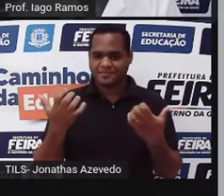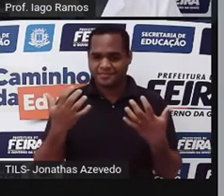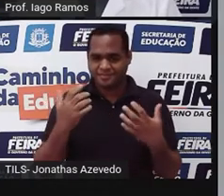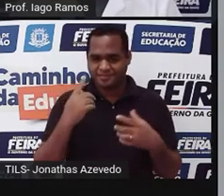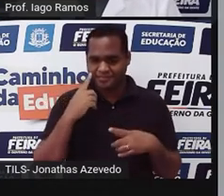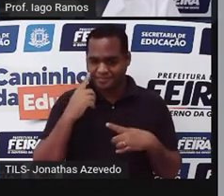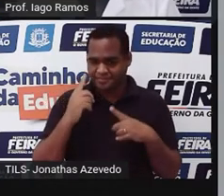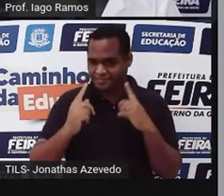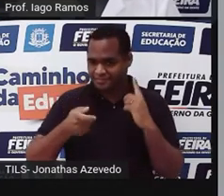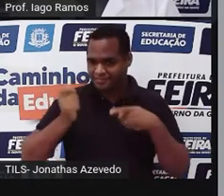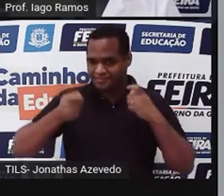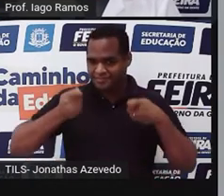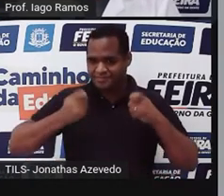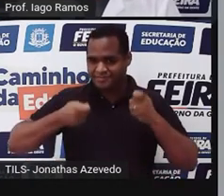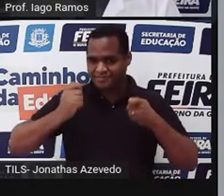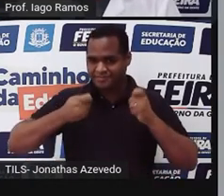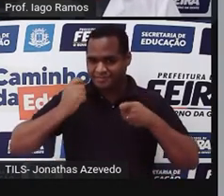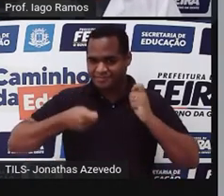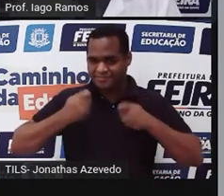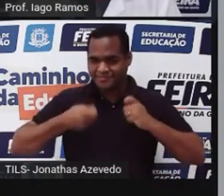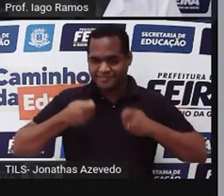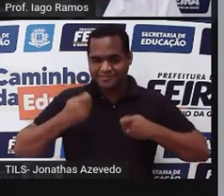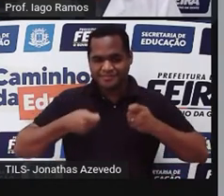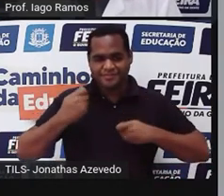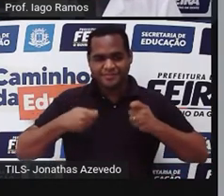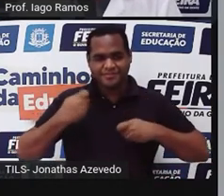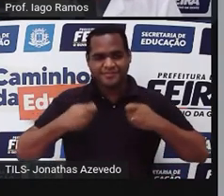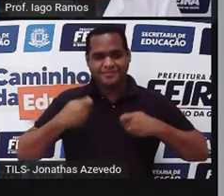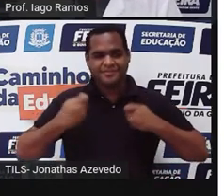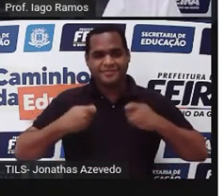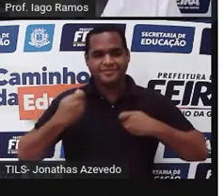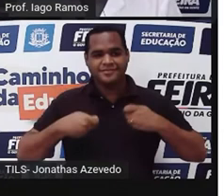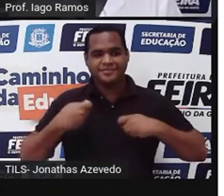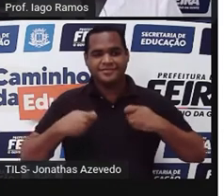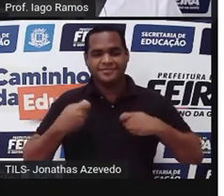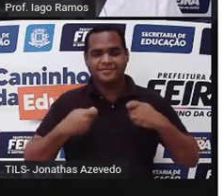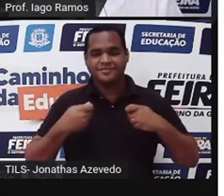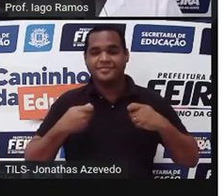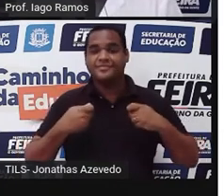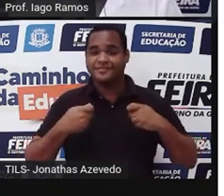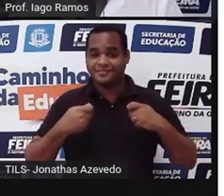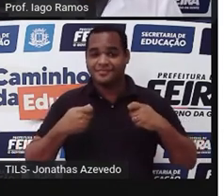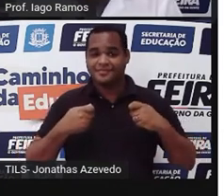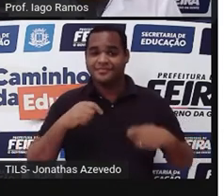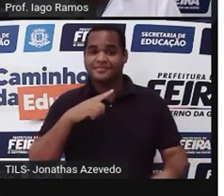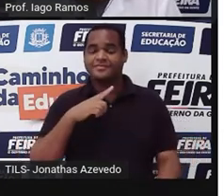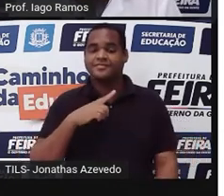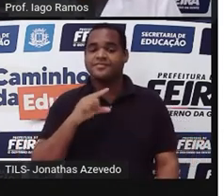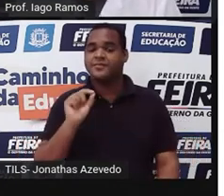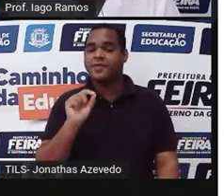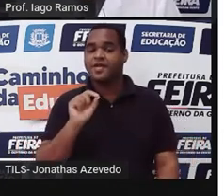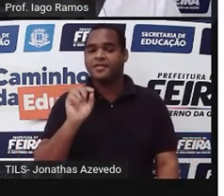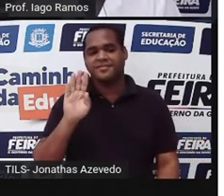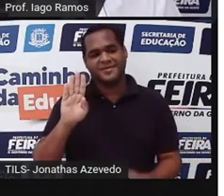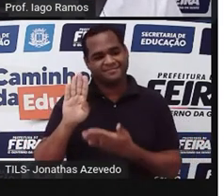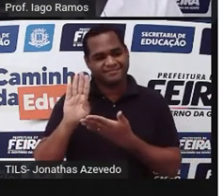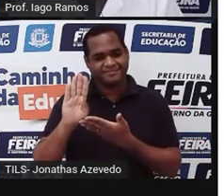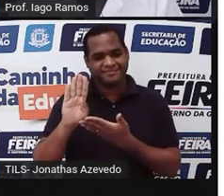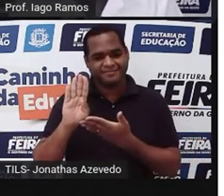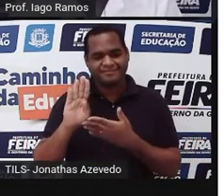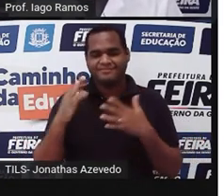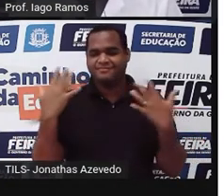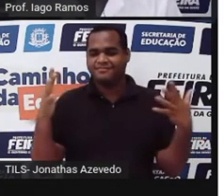fazer o suspense viu olha só é o Ipem bebê